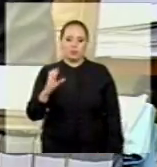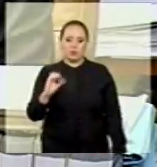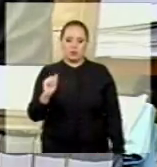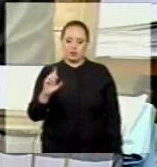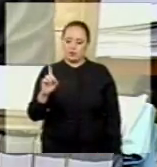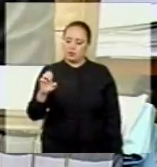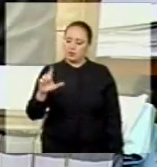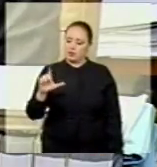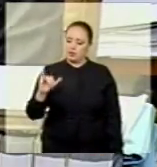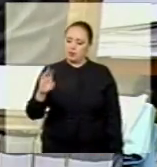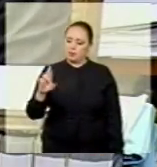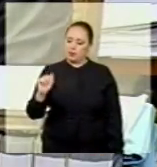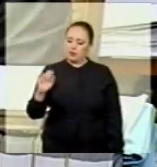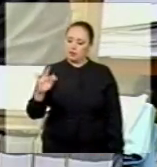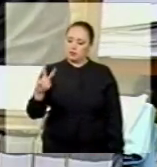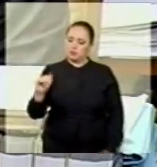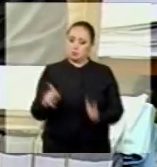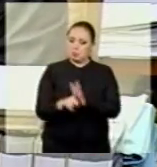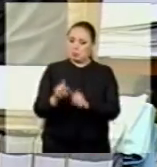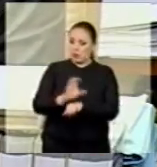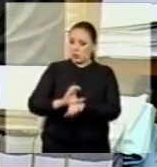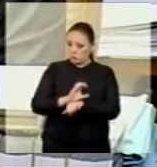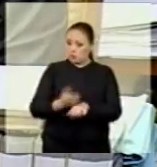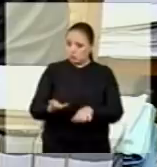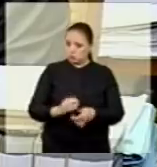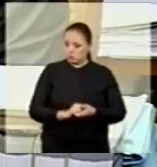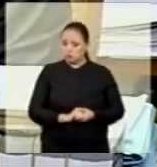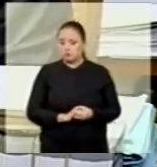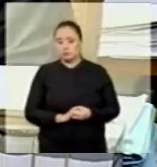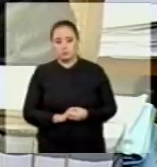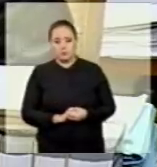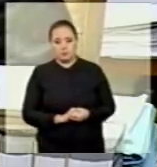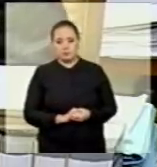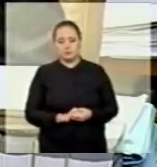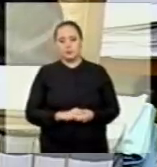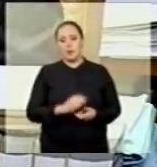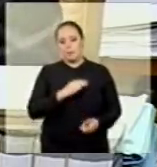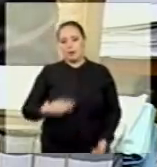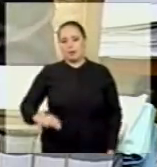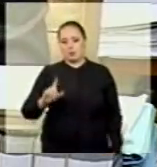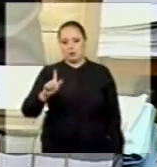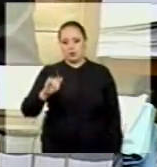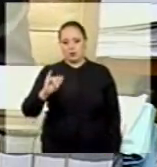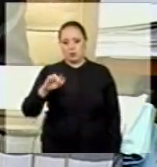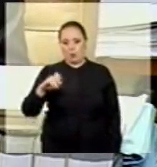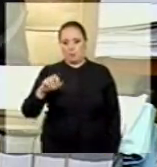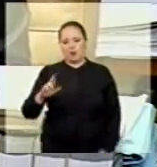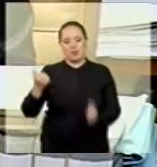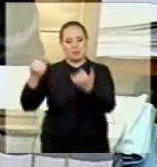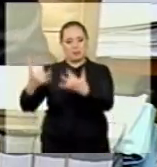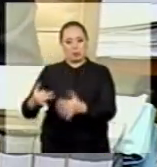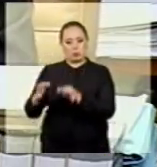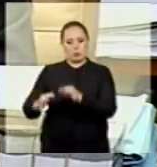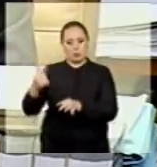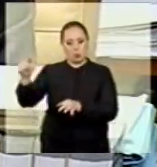é, primorosamente destacou o eminente ministro Gilmar Mendes no julgamento do precedente que eu aqui